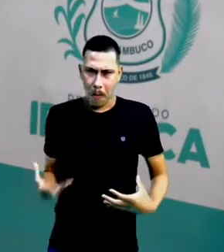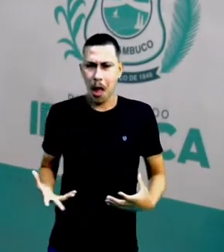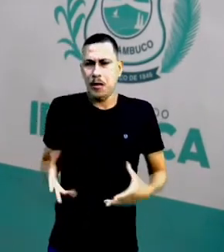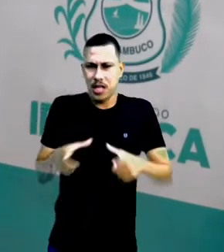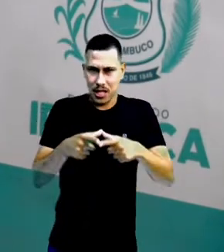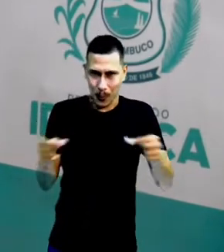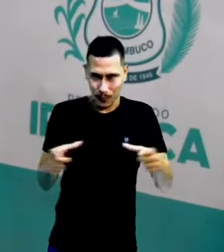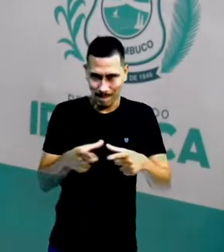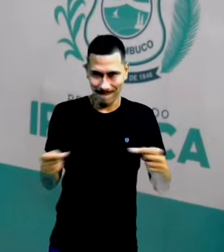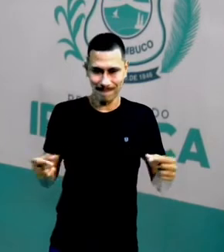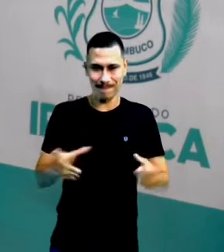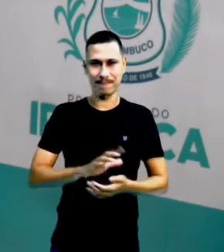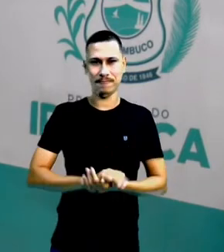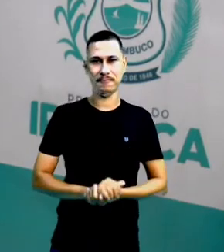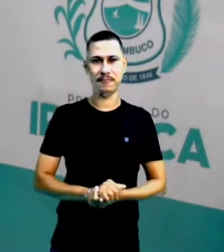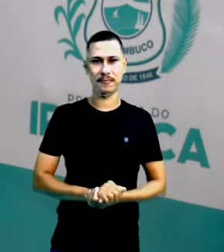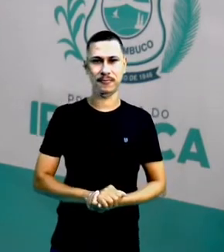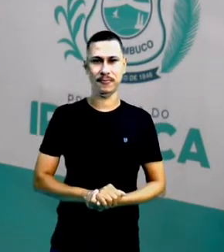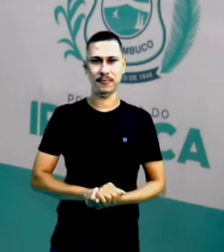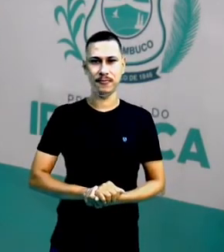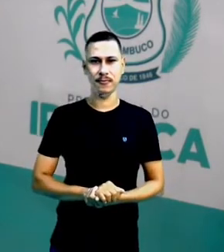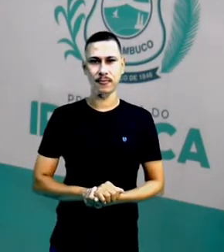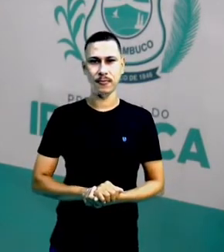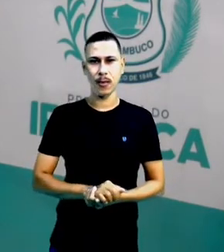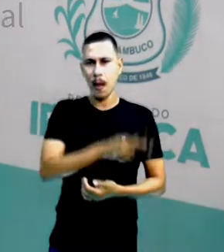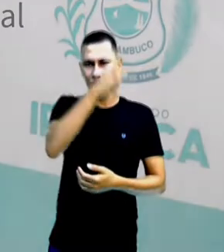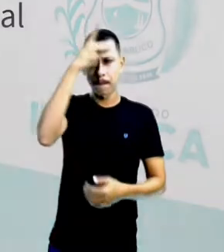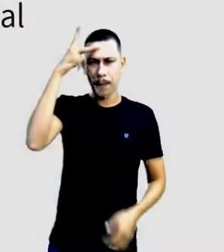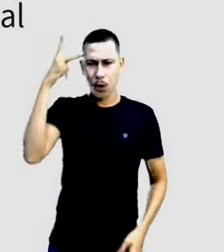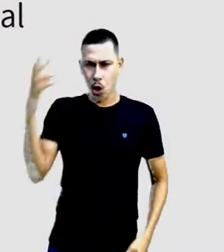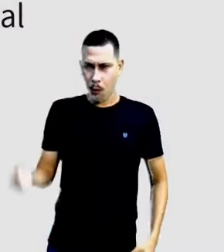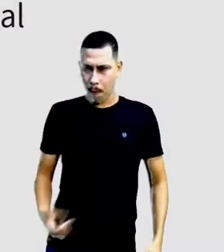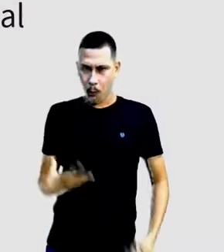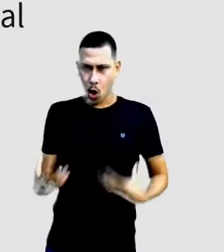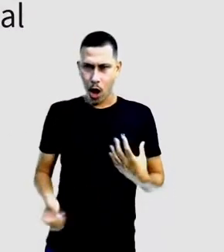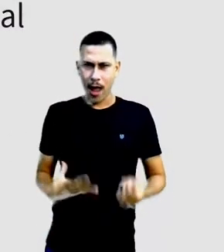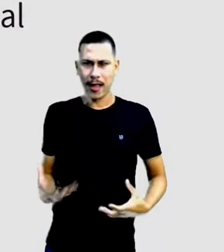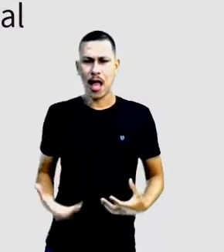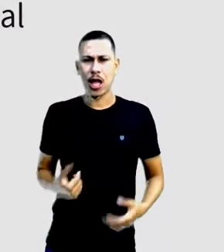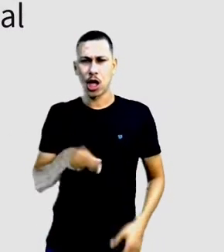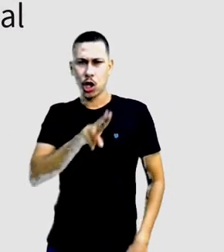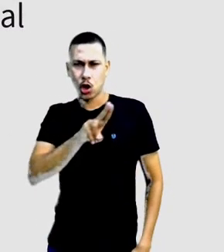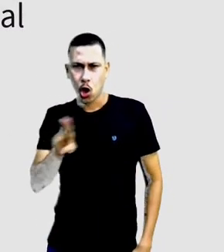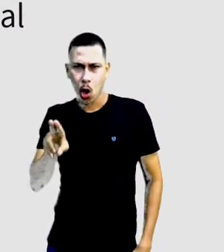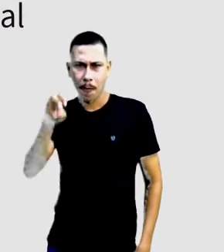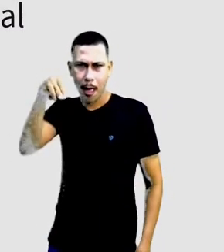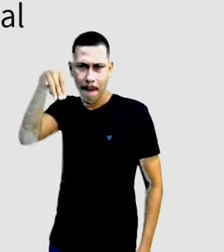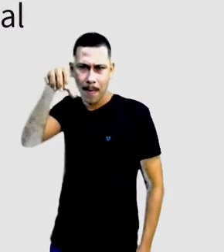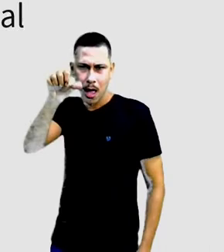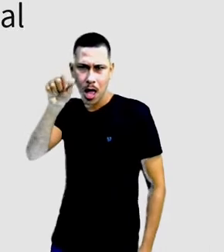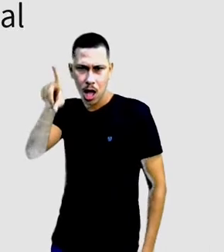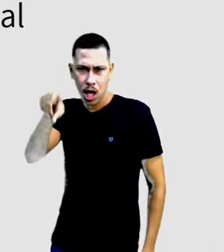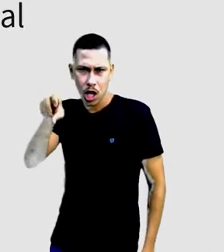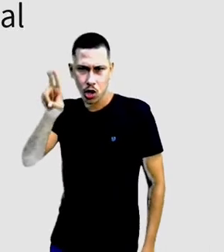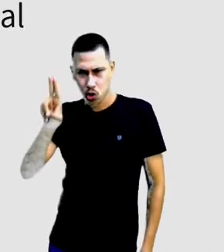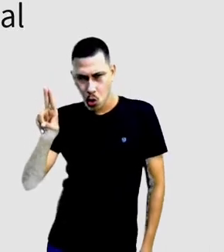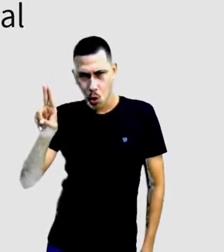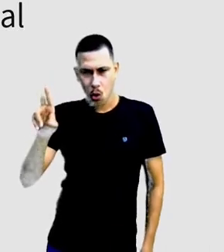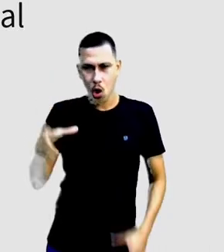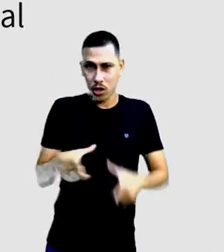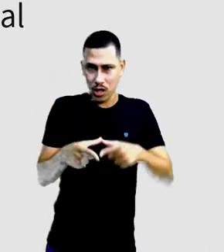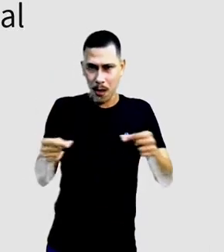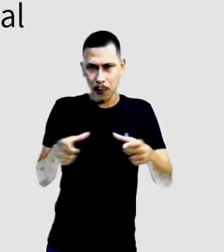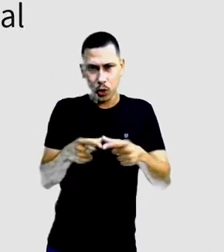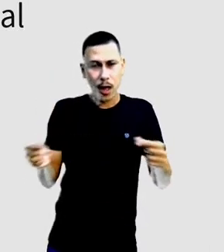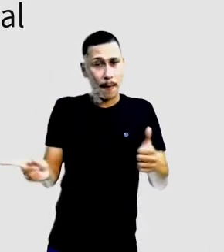escrever poema, ok? O poeta Matsu Basho é considerado o principal nome